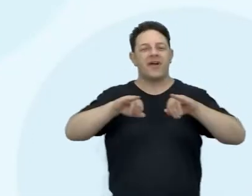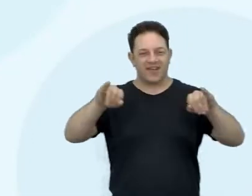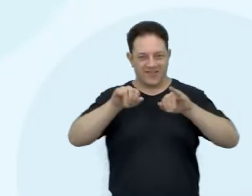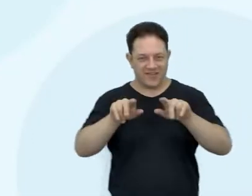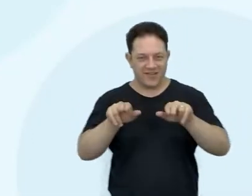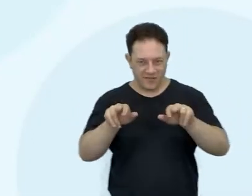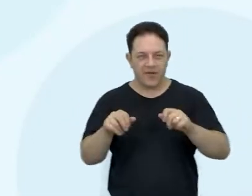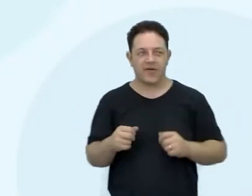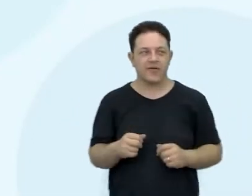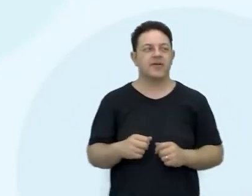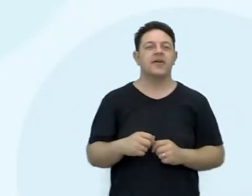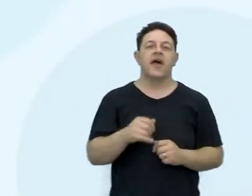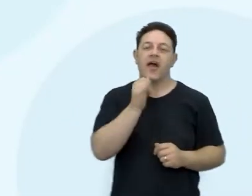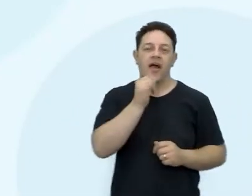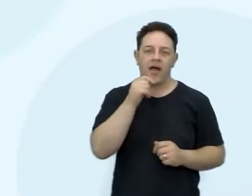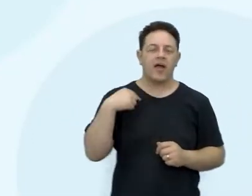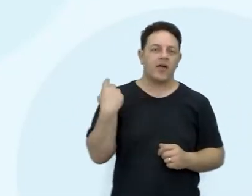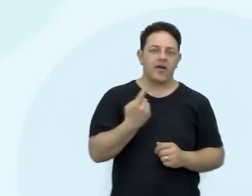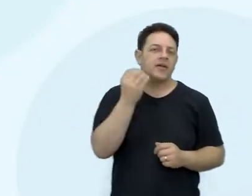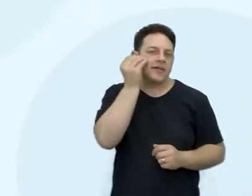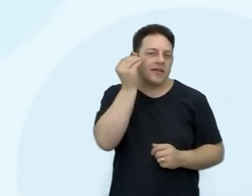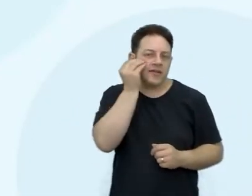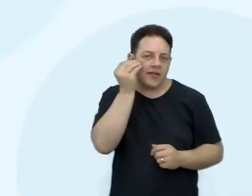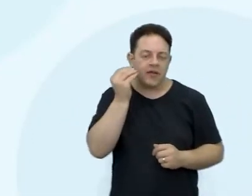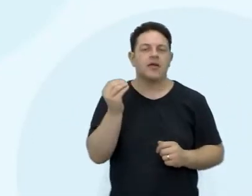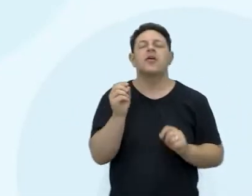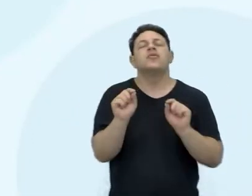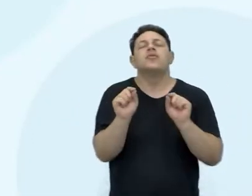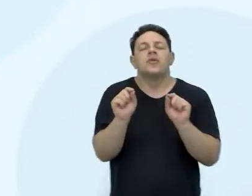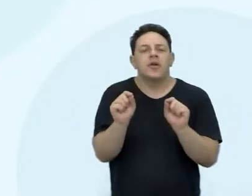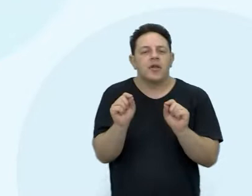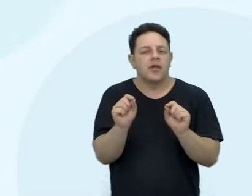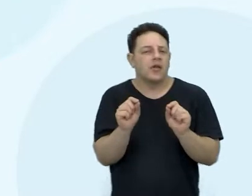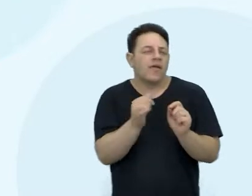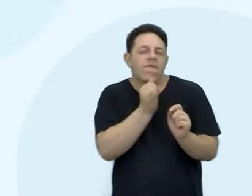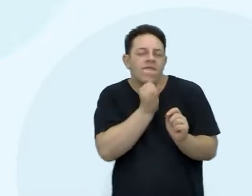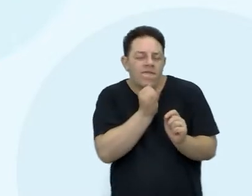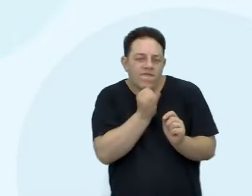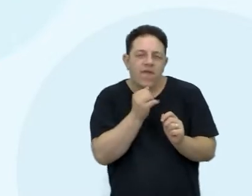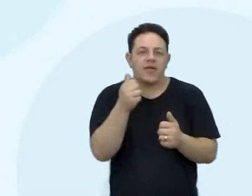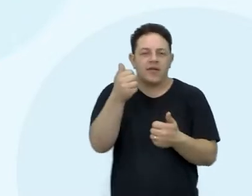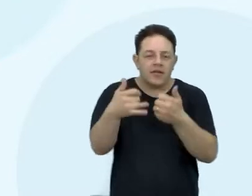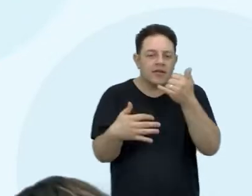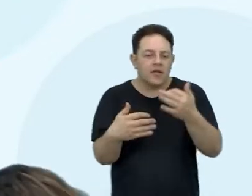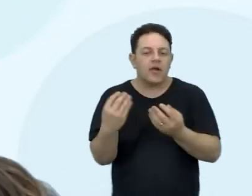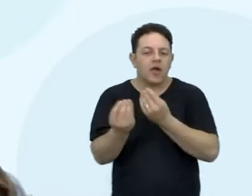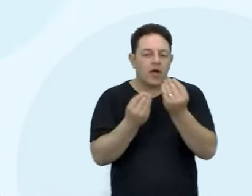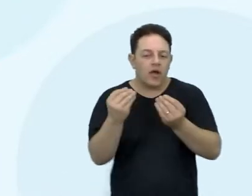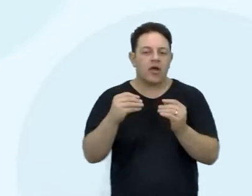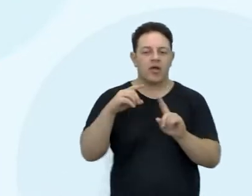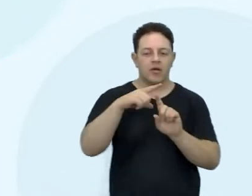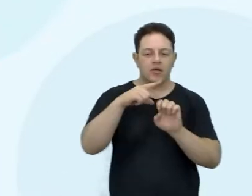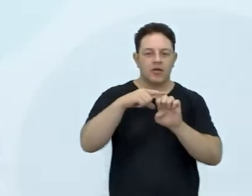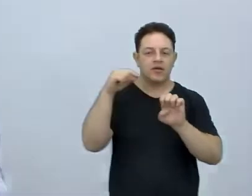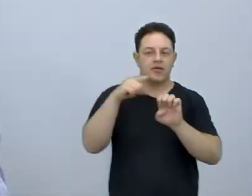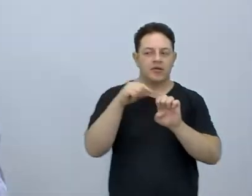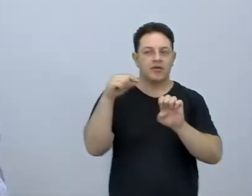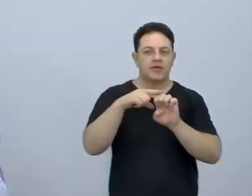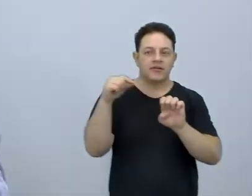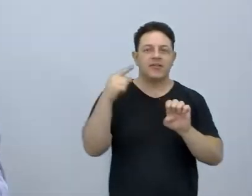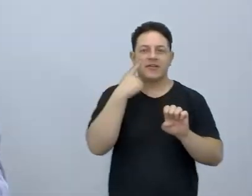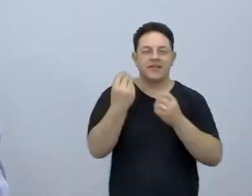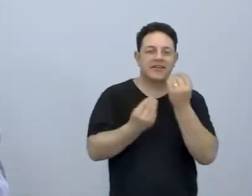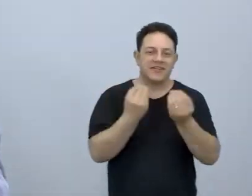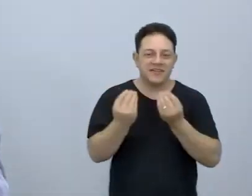né? Eu vou tentar fazer uma simulação de empreendedorismo, né? Então,